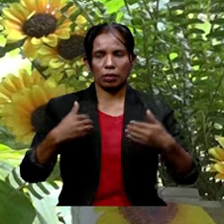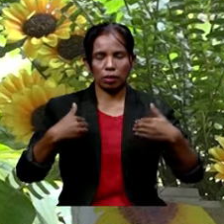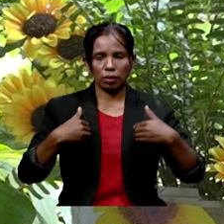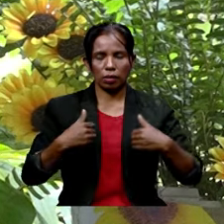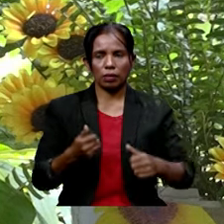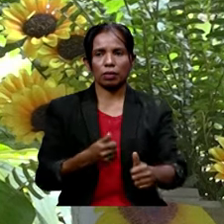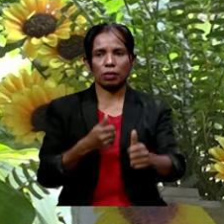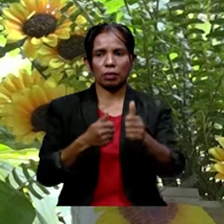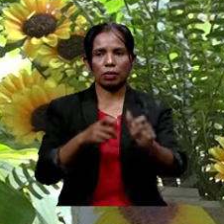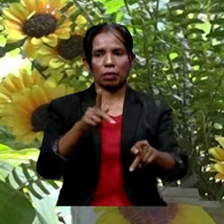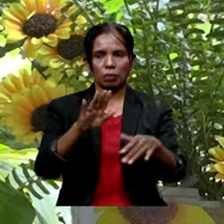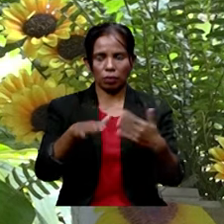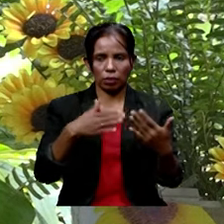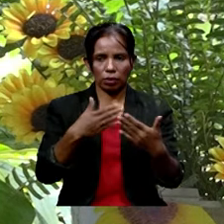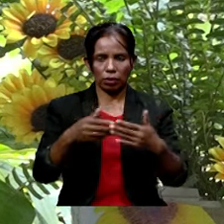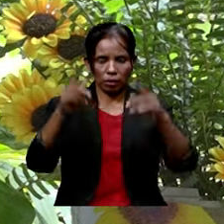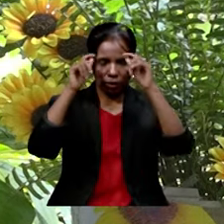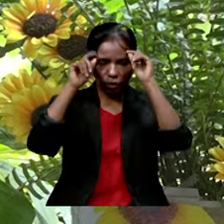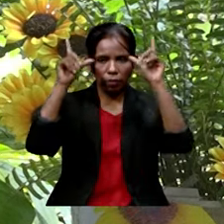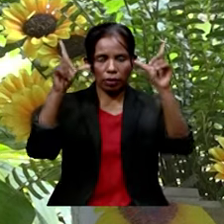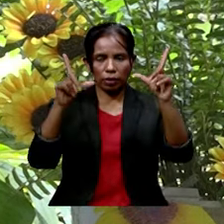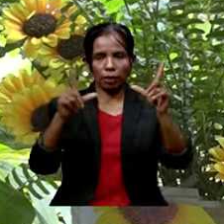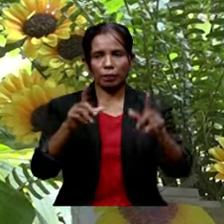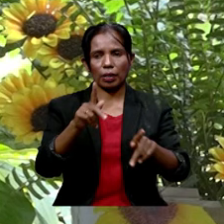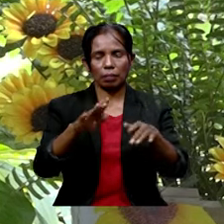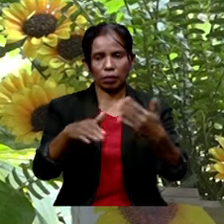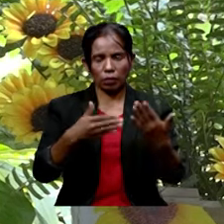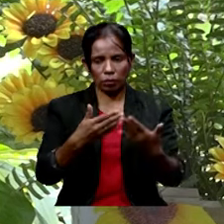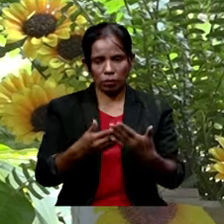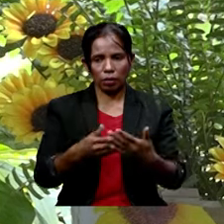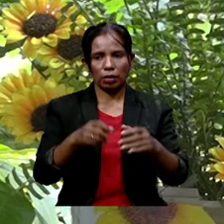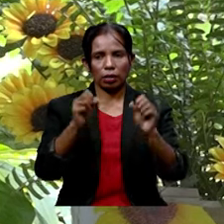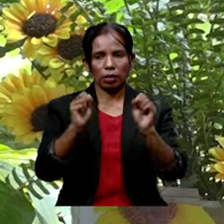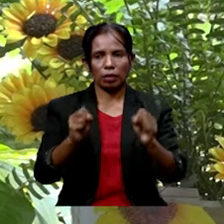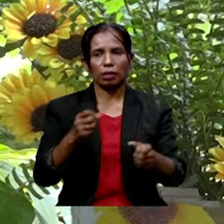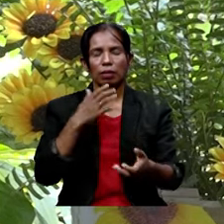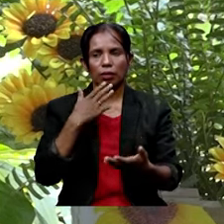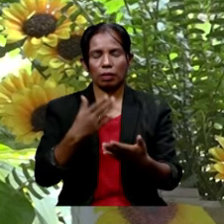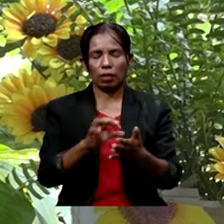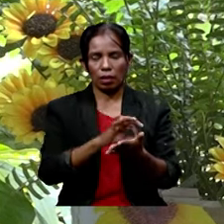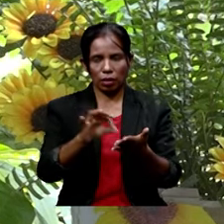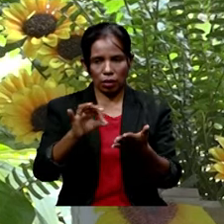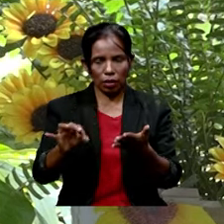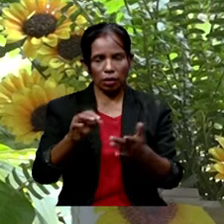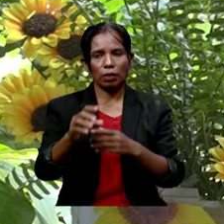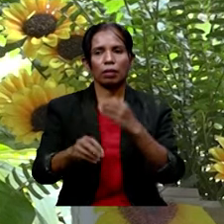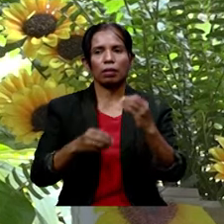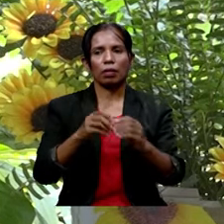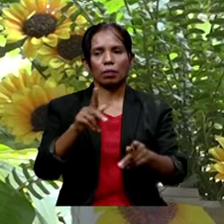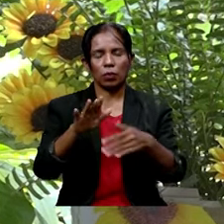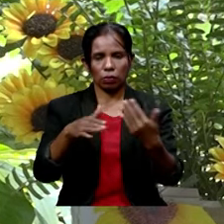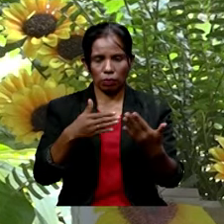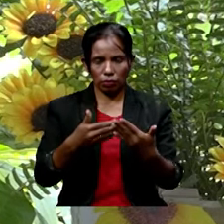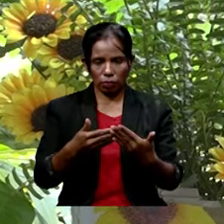iha ema hototo Timor-Leste, cidadão hototo Timor, tu era tigus, não vem maca, quer que não é só, né, kata, cidadão